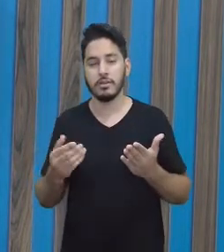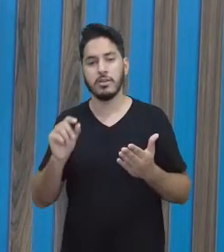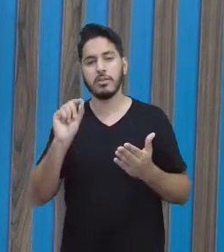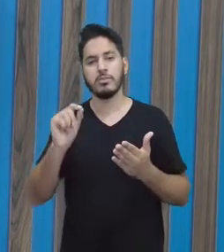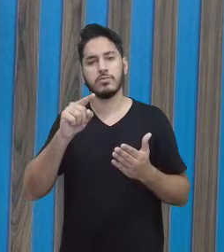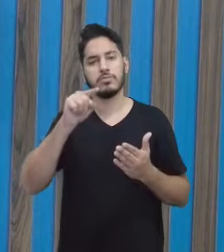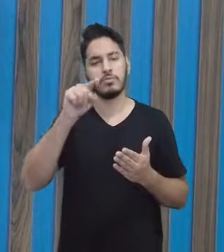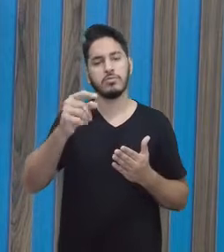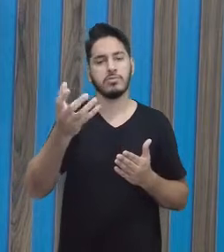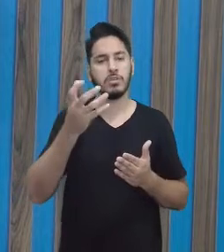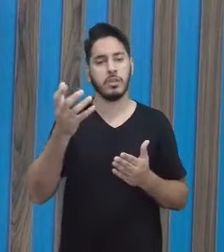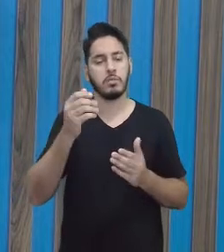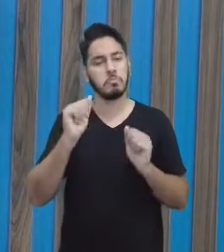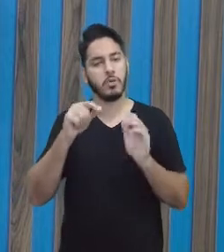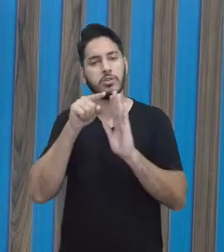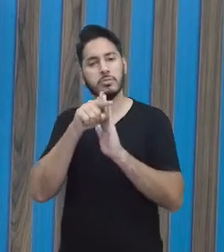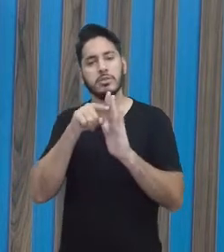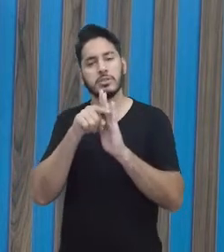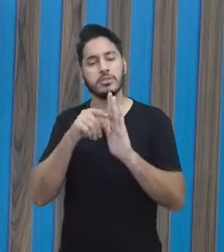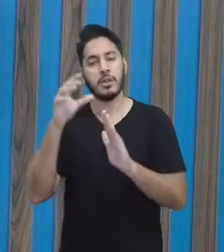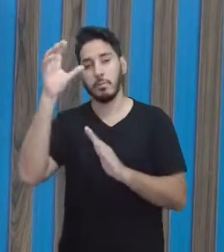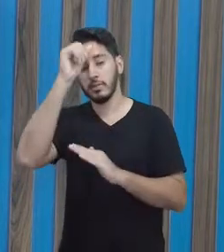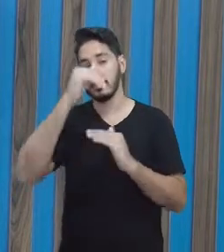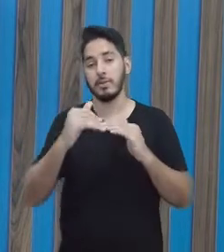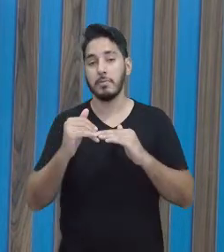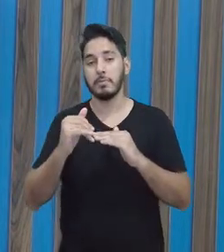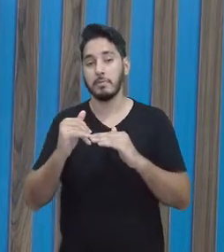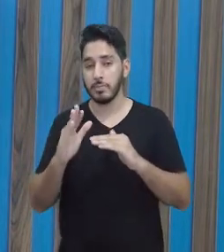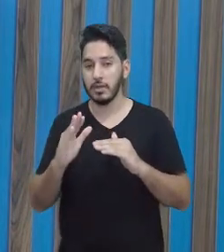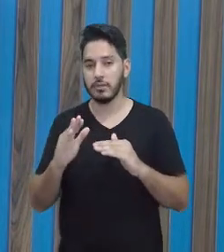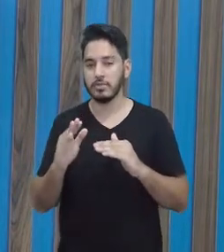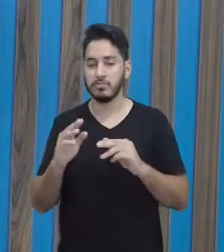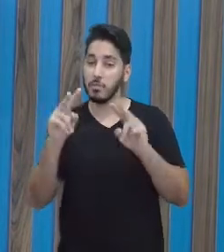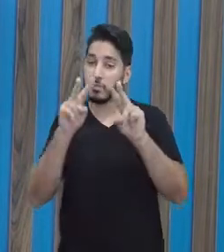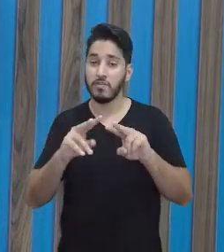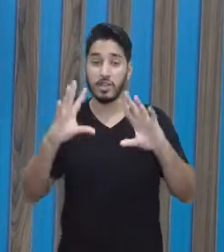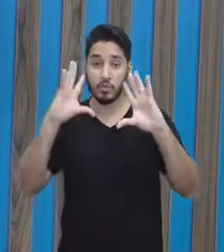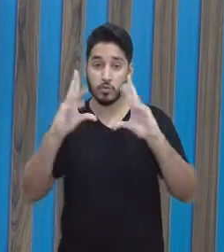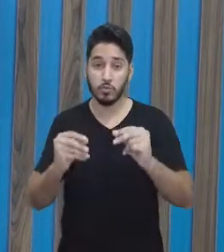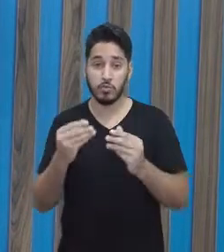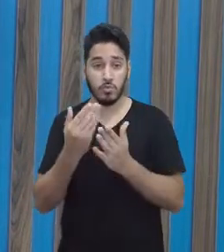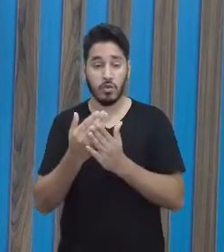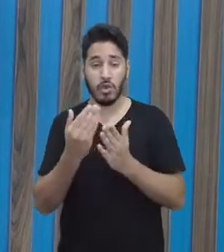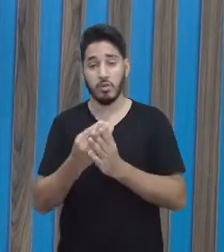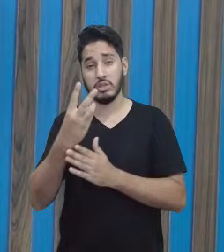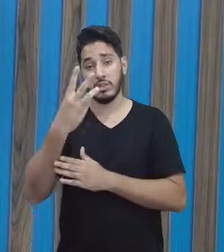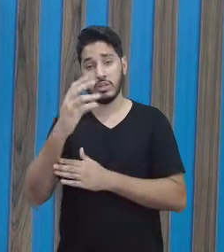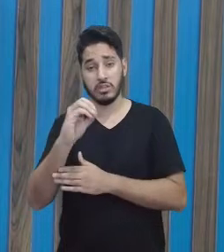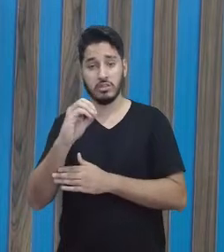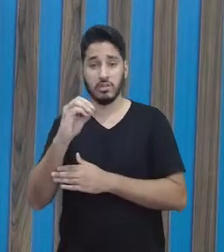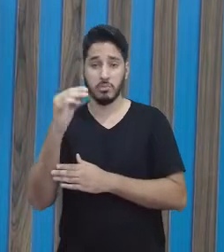quem quiser pode pesquisar para aprender mais. Não dá para a gente ver tudo numa aula de 30